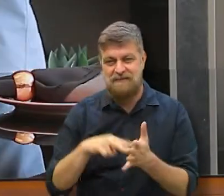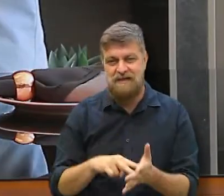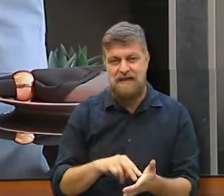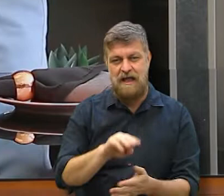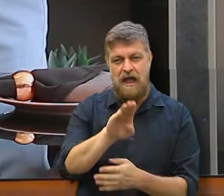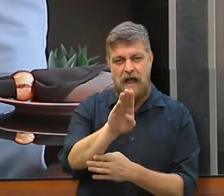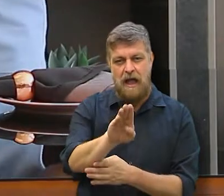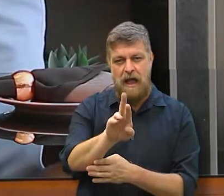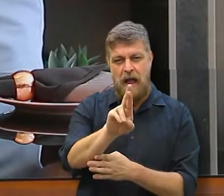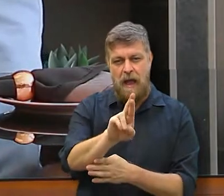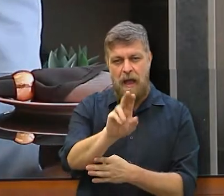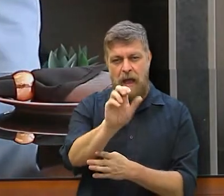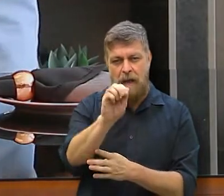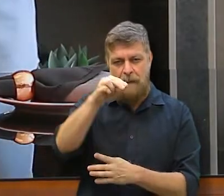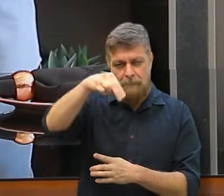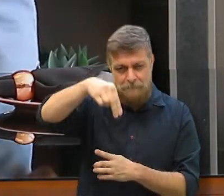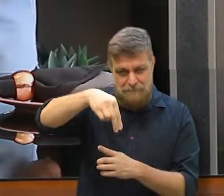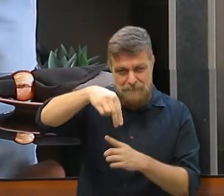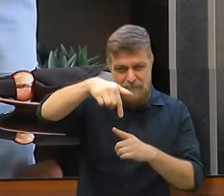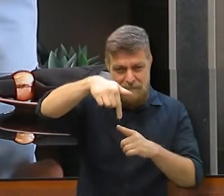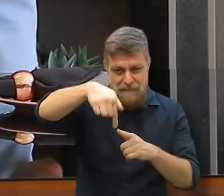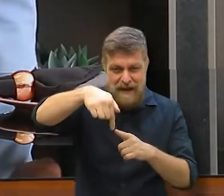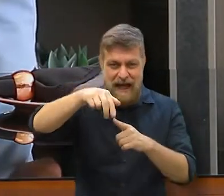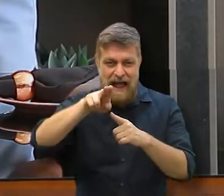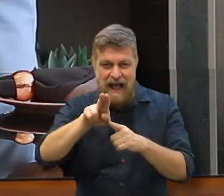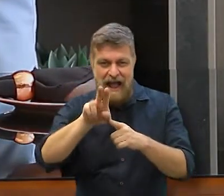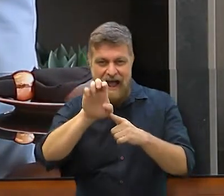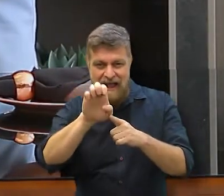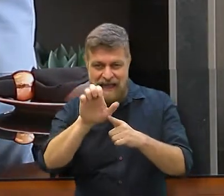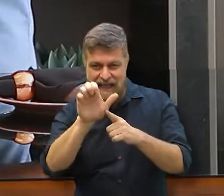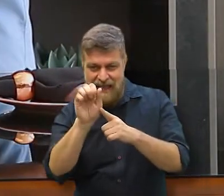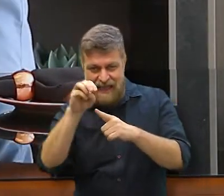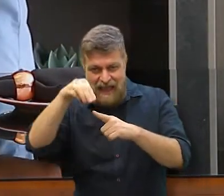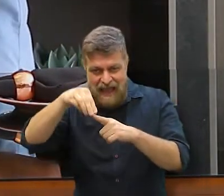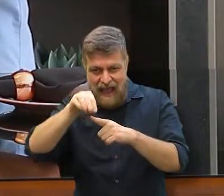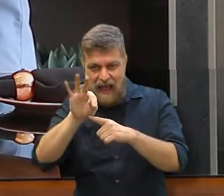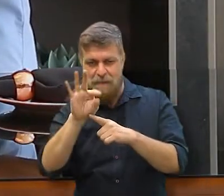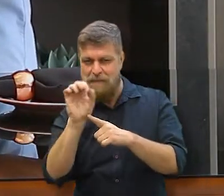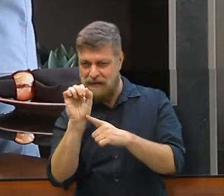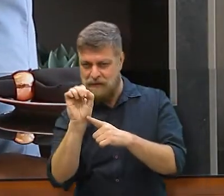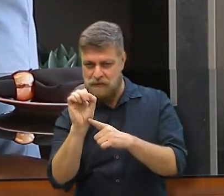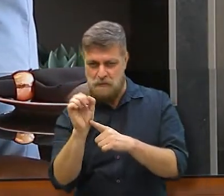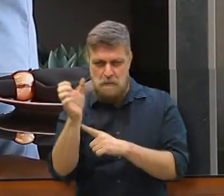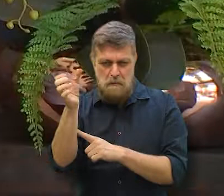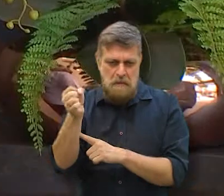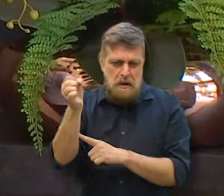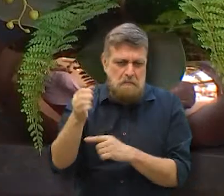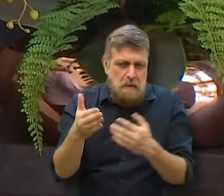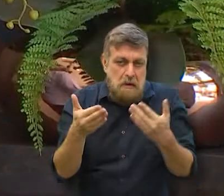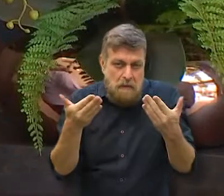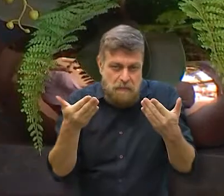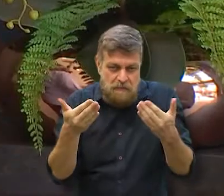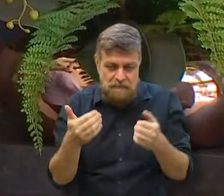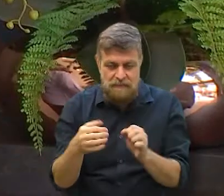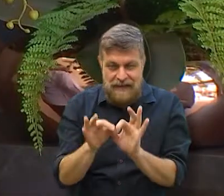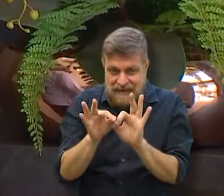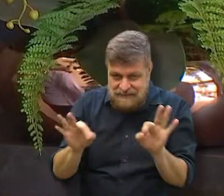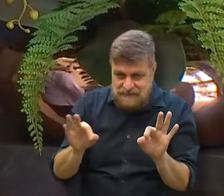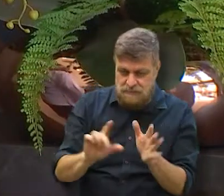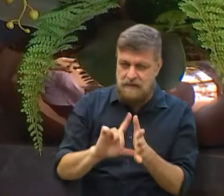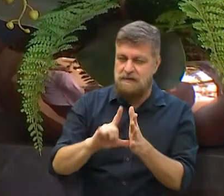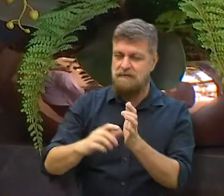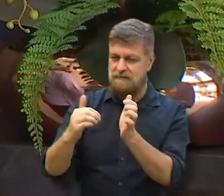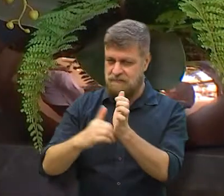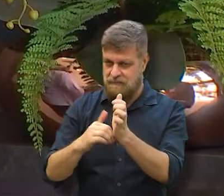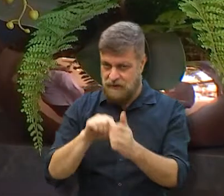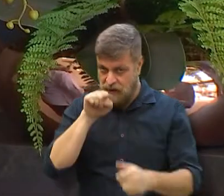vocês aí de casa o que é esse branqueamento. E é super simples, é, né? É super simples. Mas a gente não vai revelar